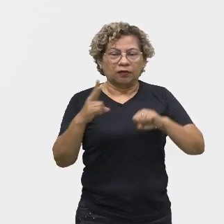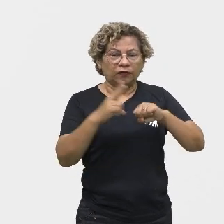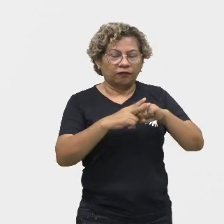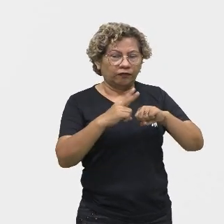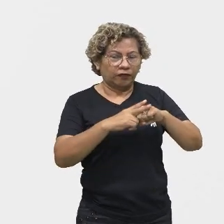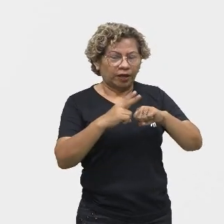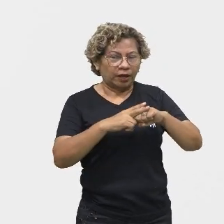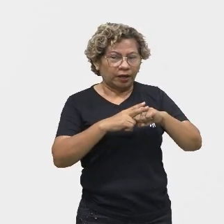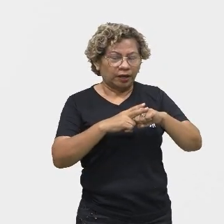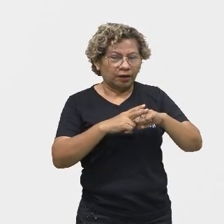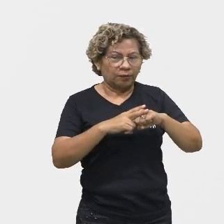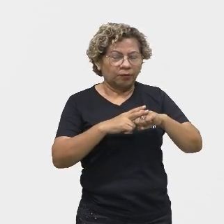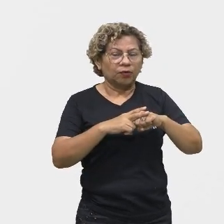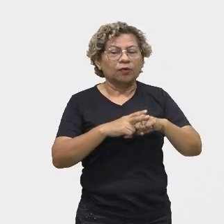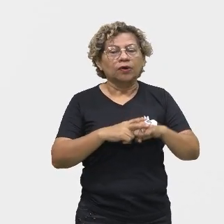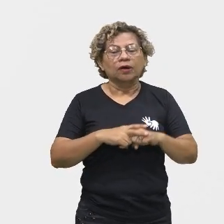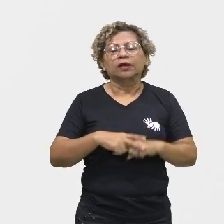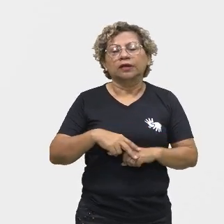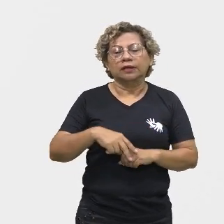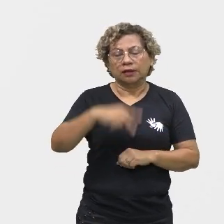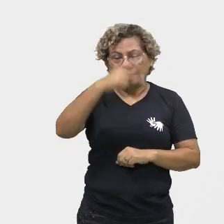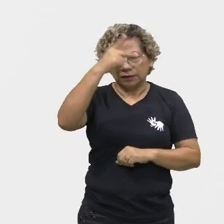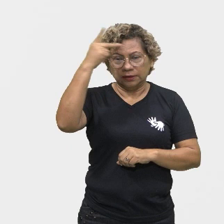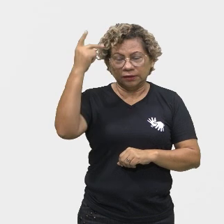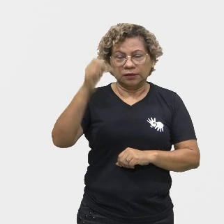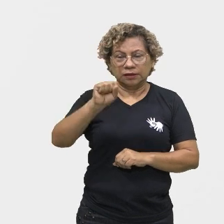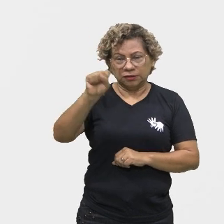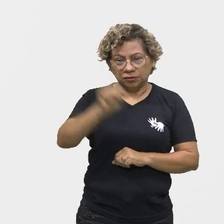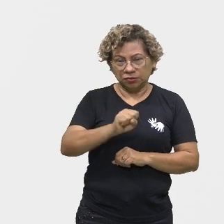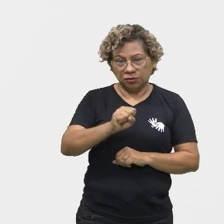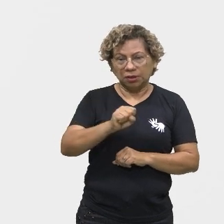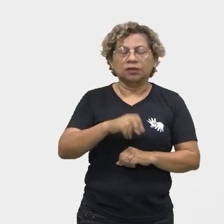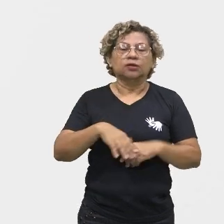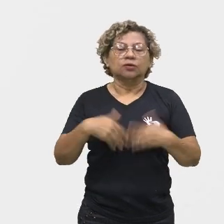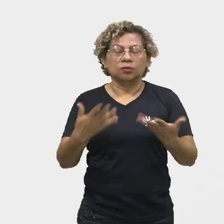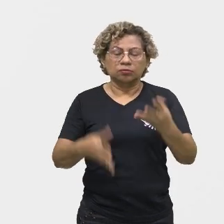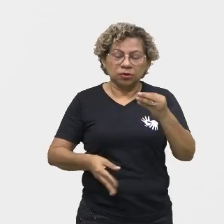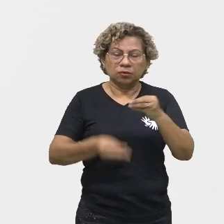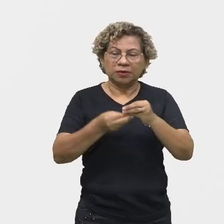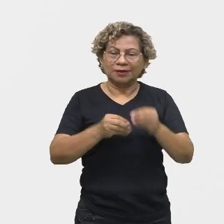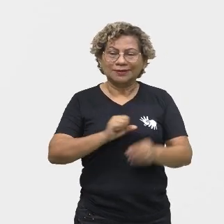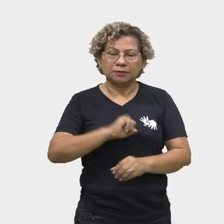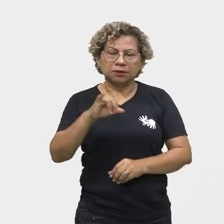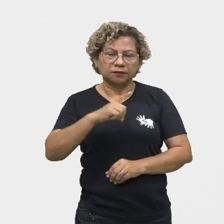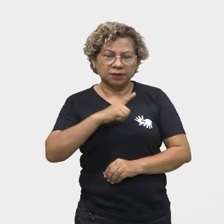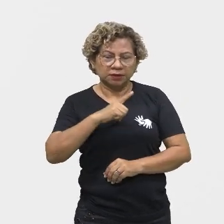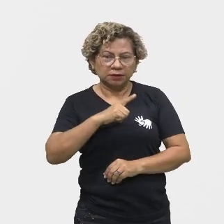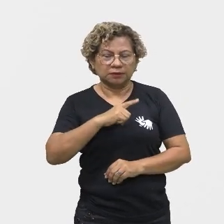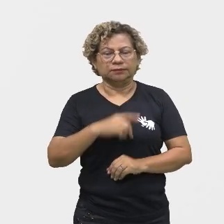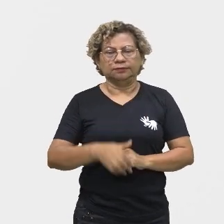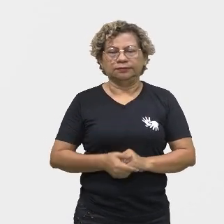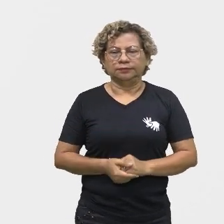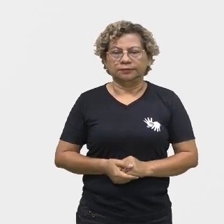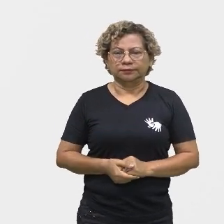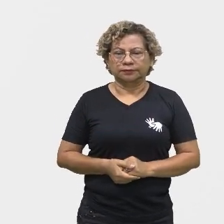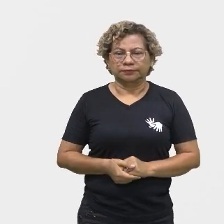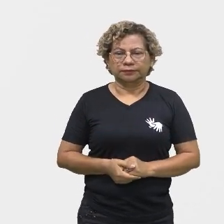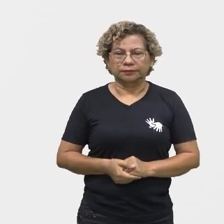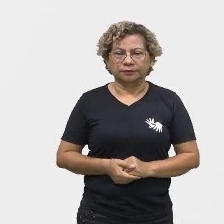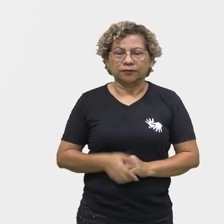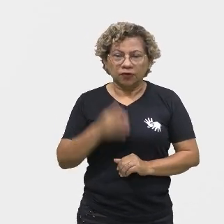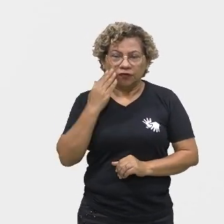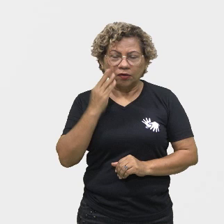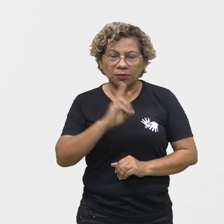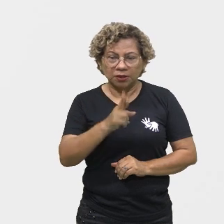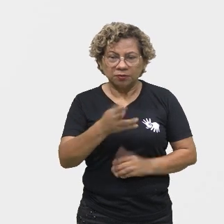qual é a posição de verbo e qual é aí a posição de complemento, se houver, como é esse caso. Vamos mostrar a